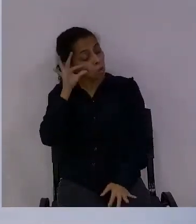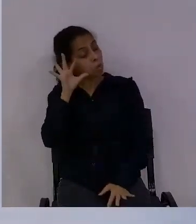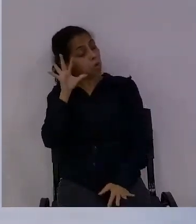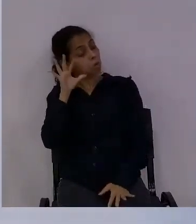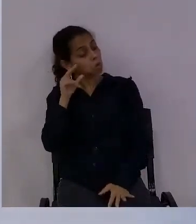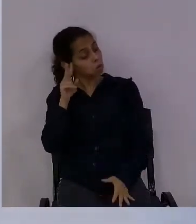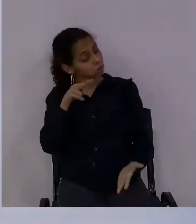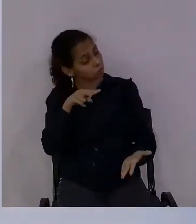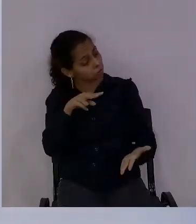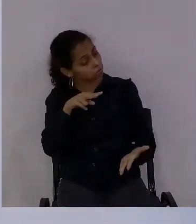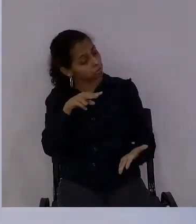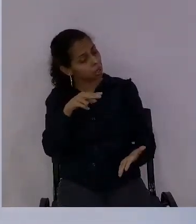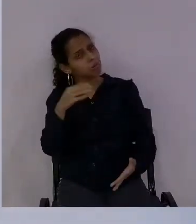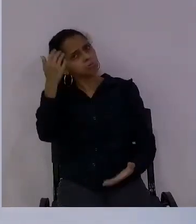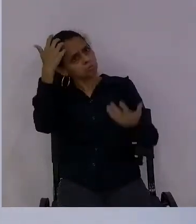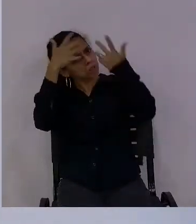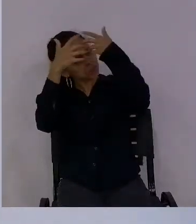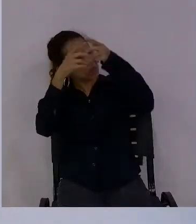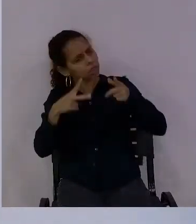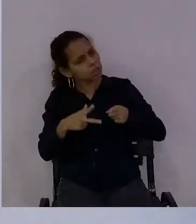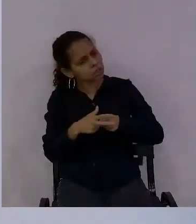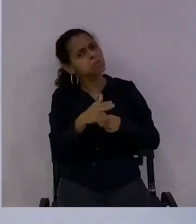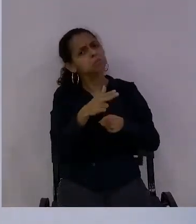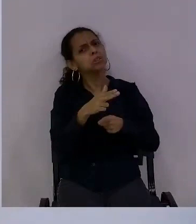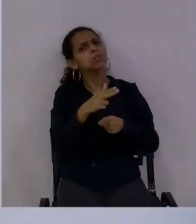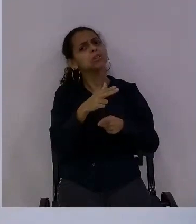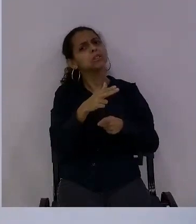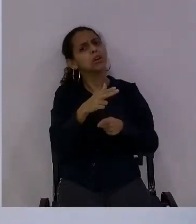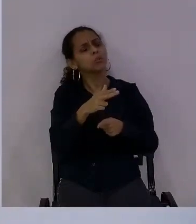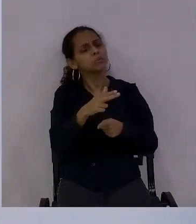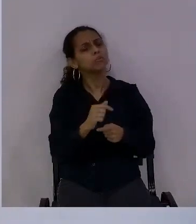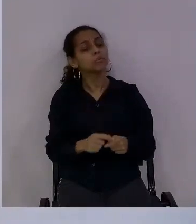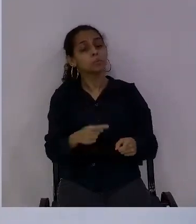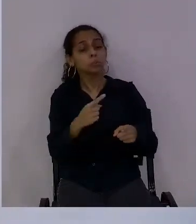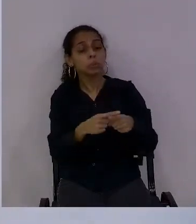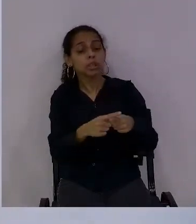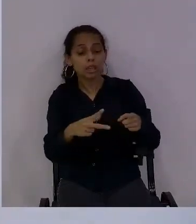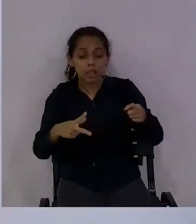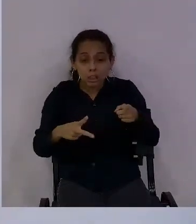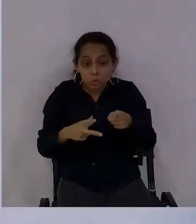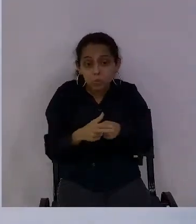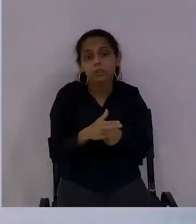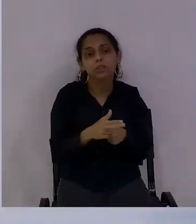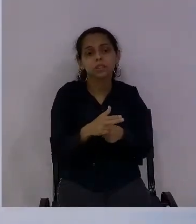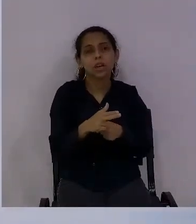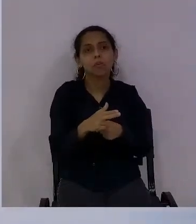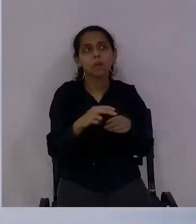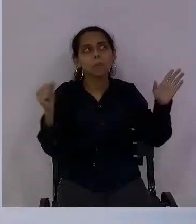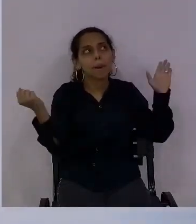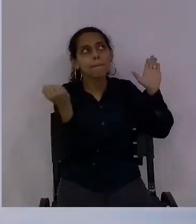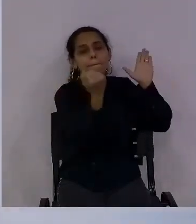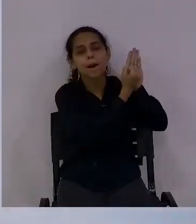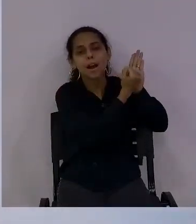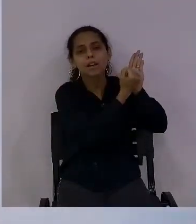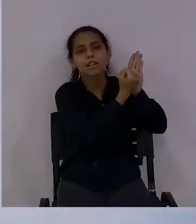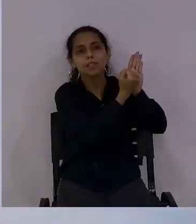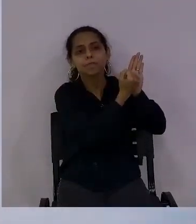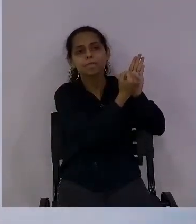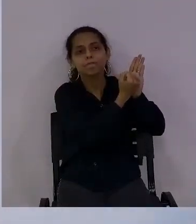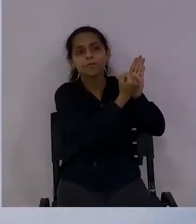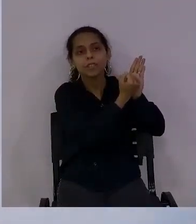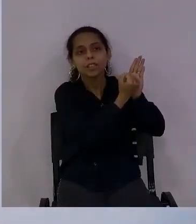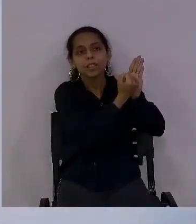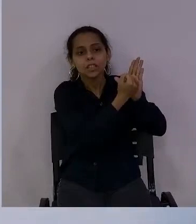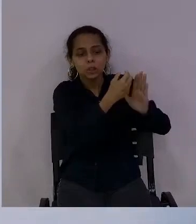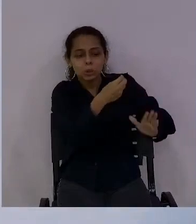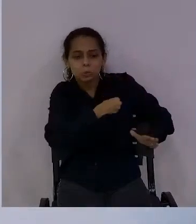na circuncisão, isso tem a ver com remover pecado. Claro, nós não estamos falando que isso seja de forma literal,